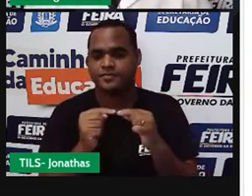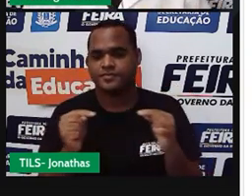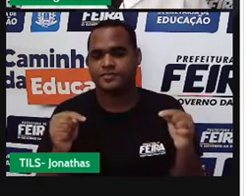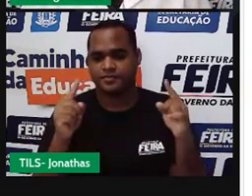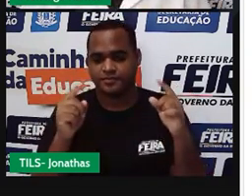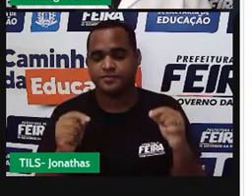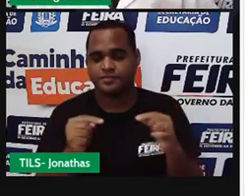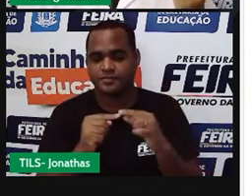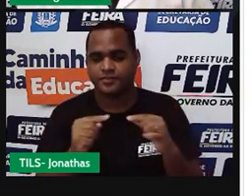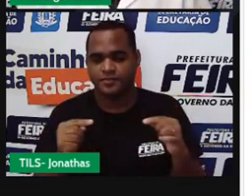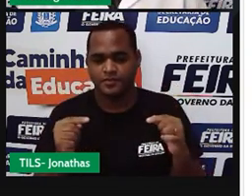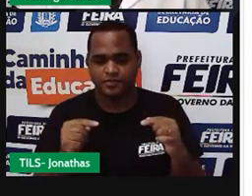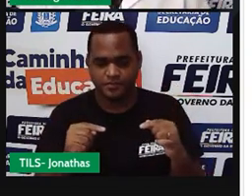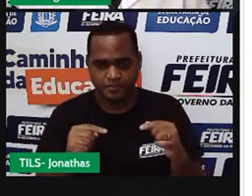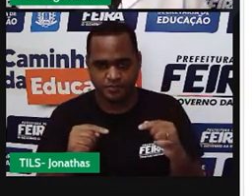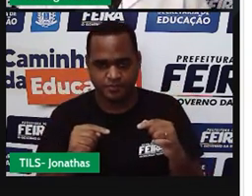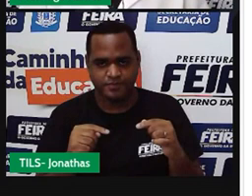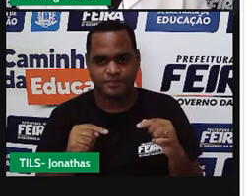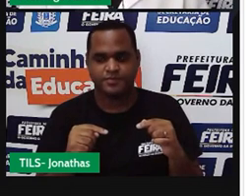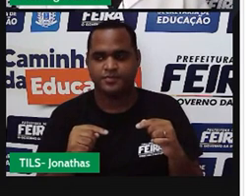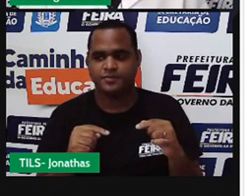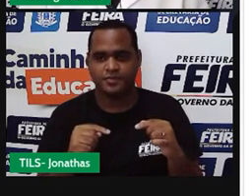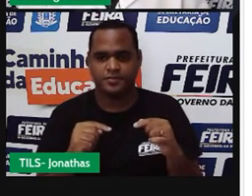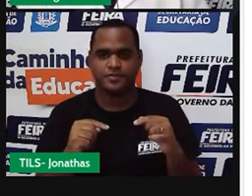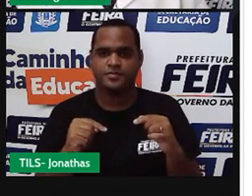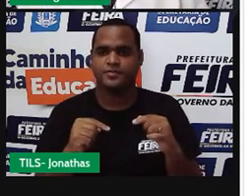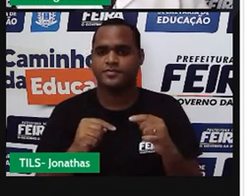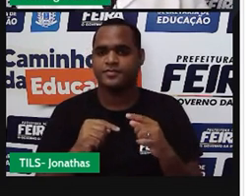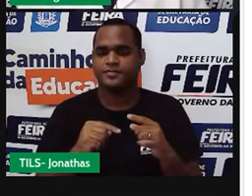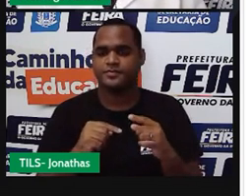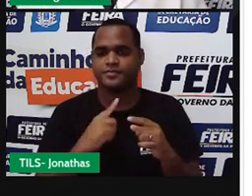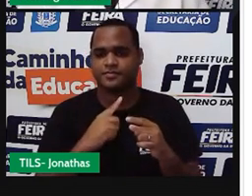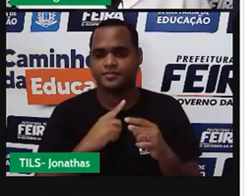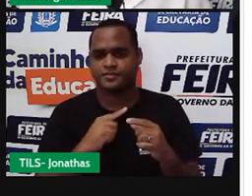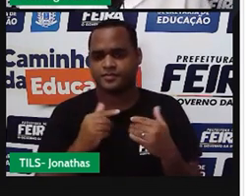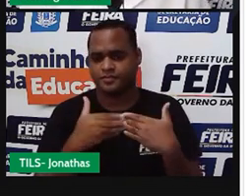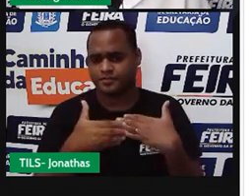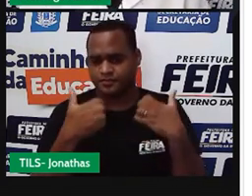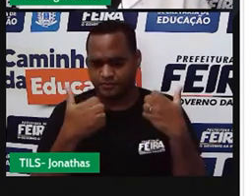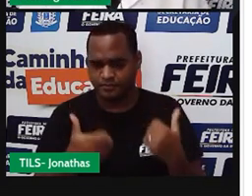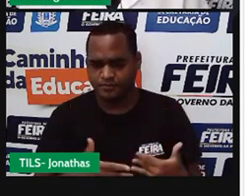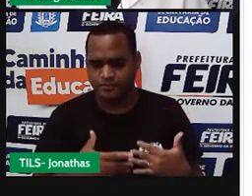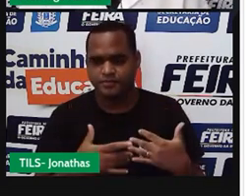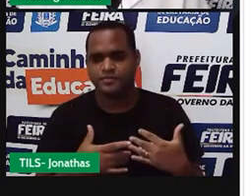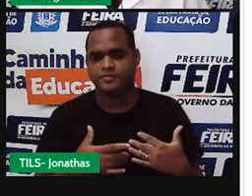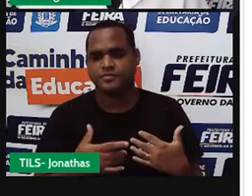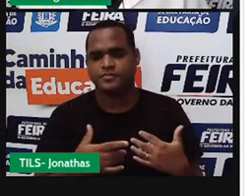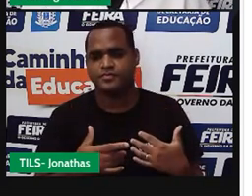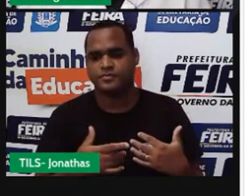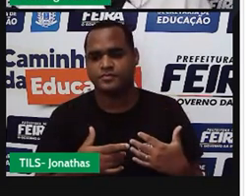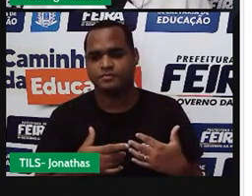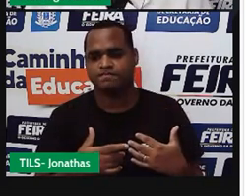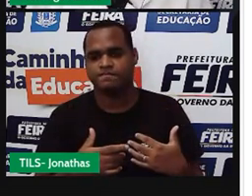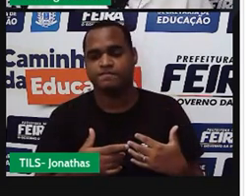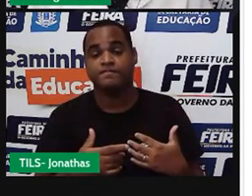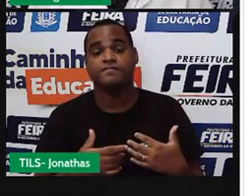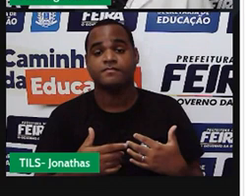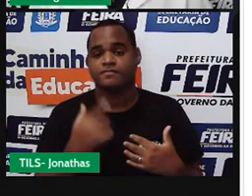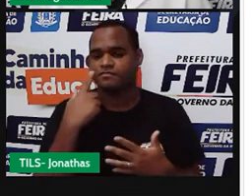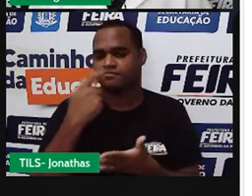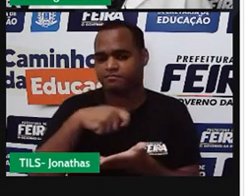multiplicar pela altura Então quem é o comprimento ali vamos vamos escrever isso aqui olha só